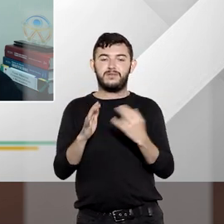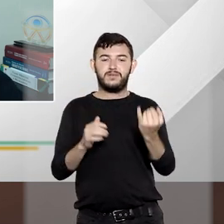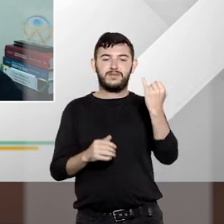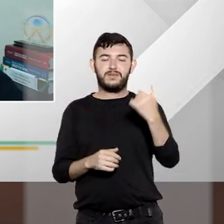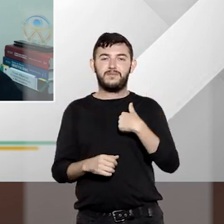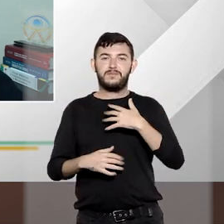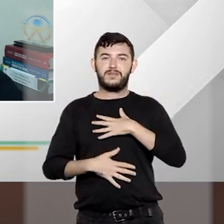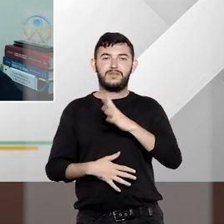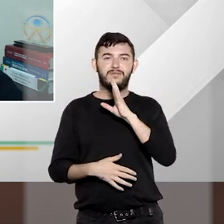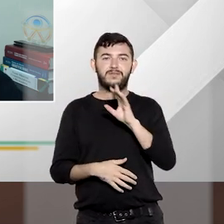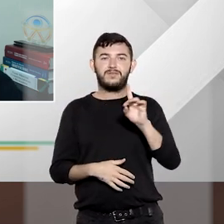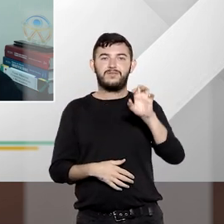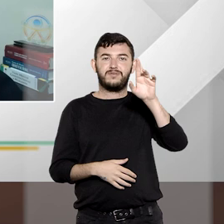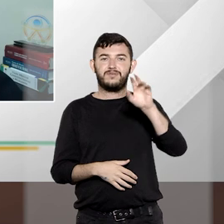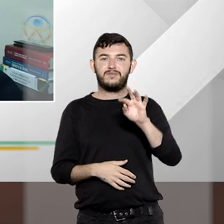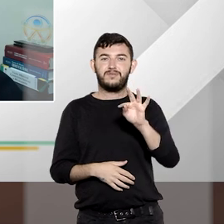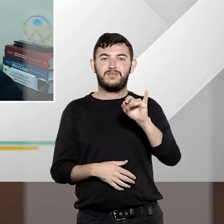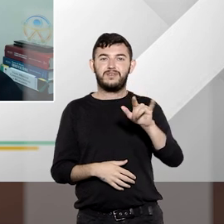conhecer o Dr. Tiago.